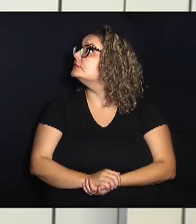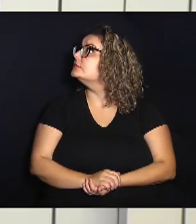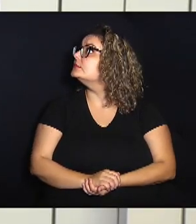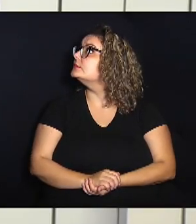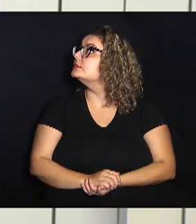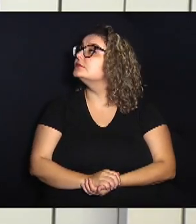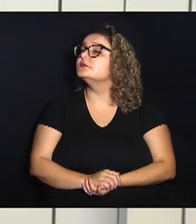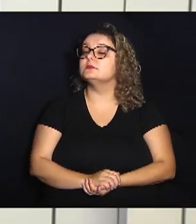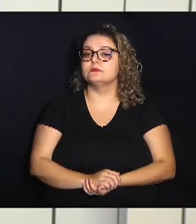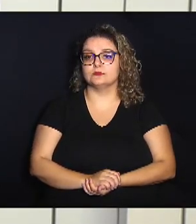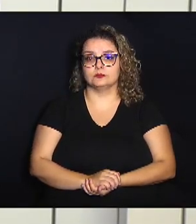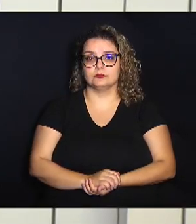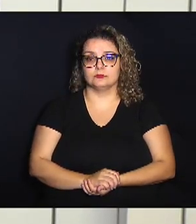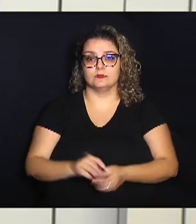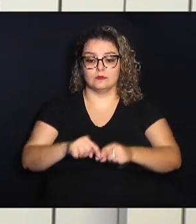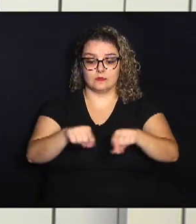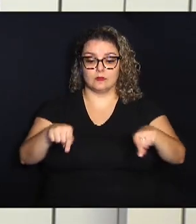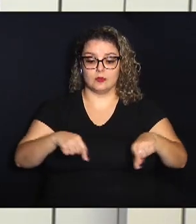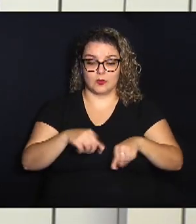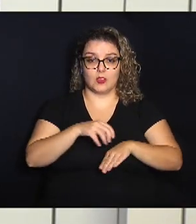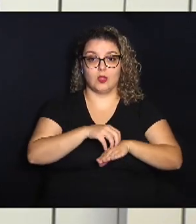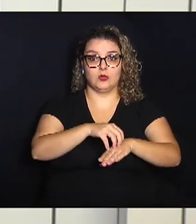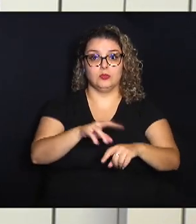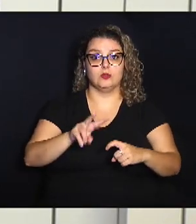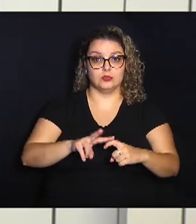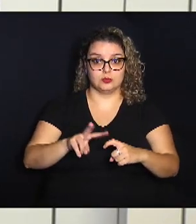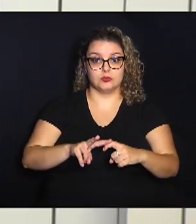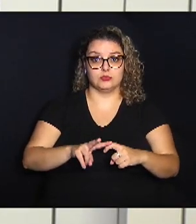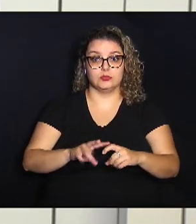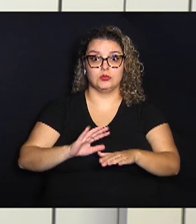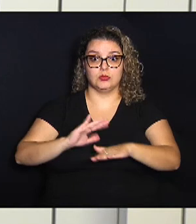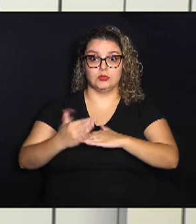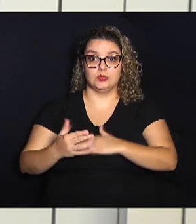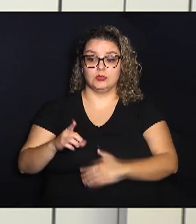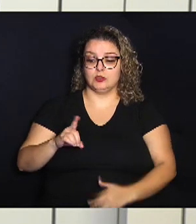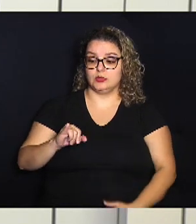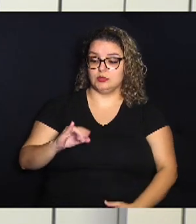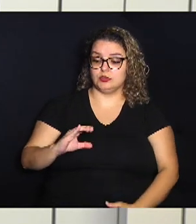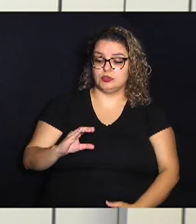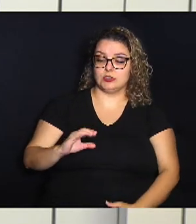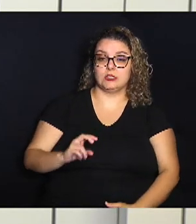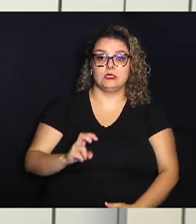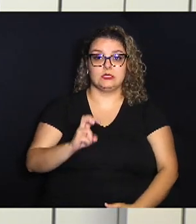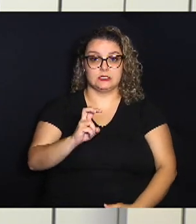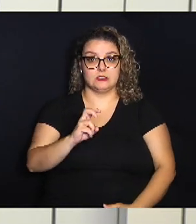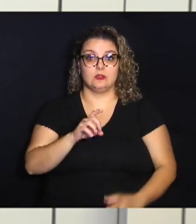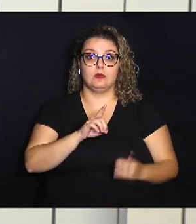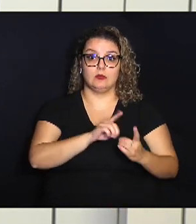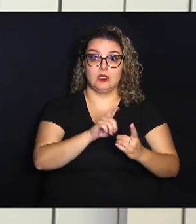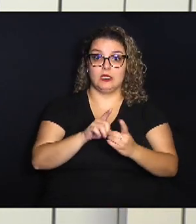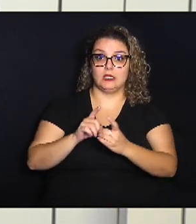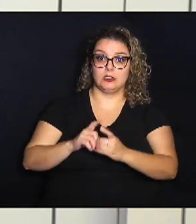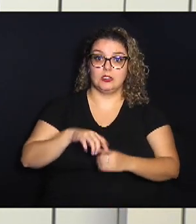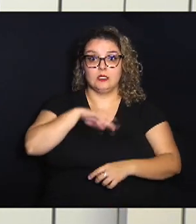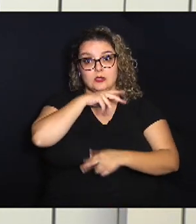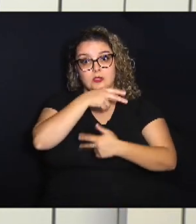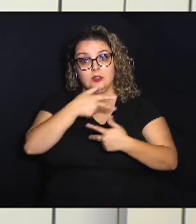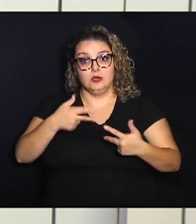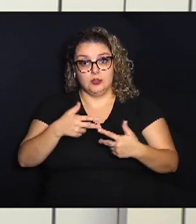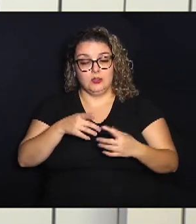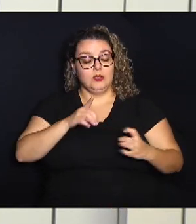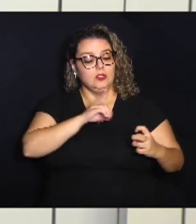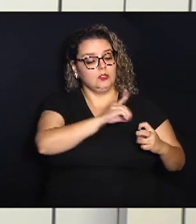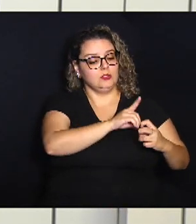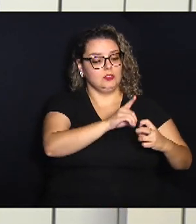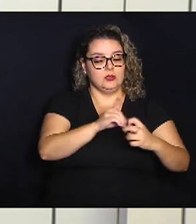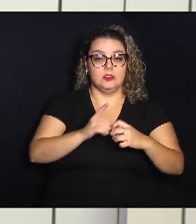O consultório veterinário móvel está no bairro DIC 5 para atender os animais domésticos na Praça da